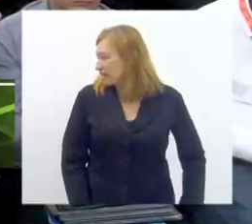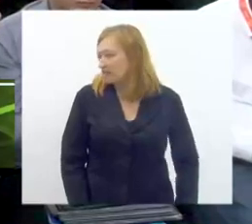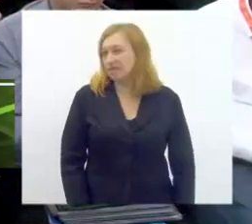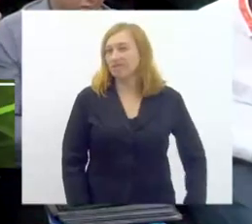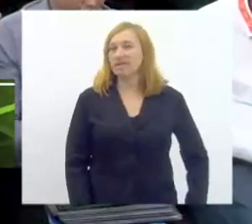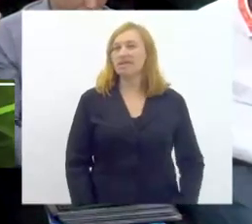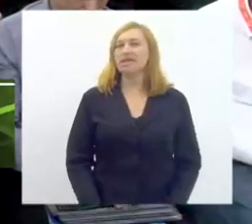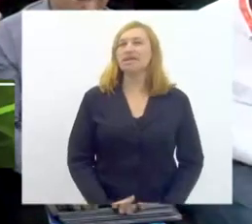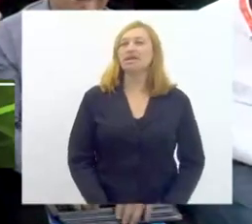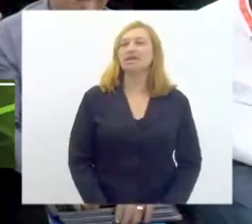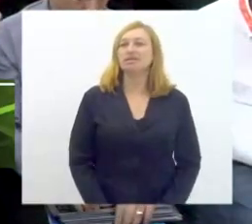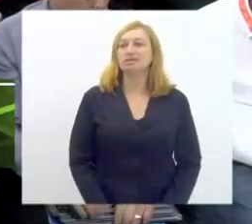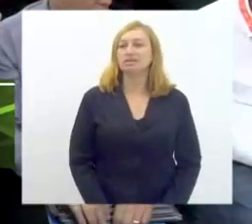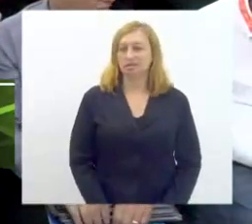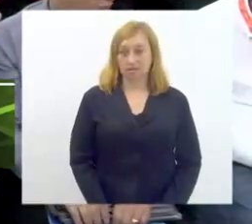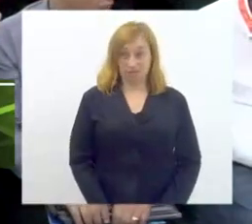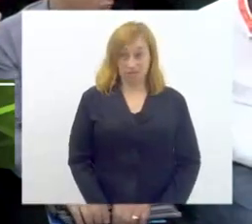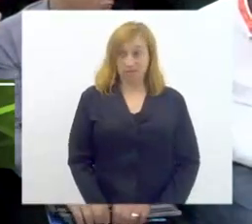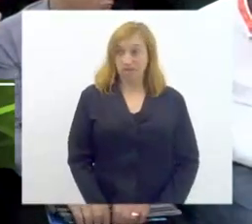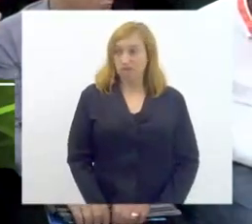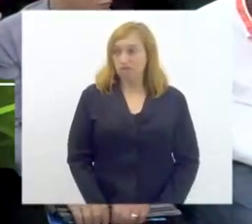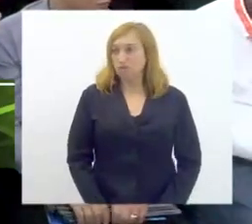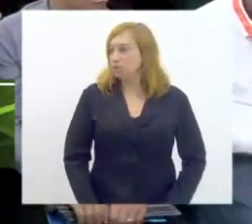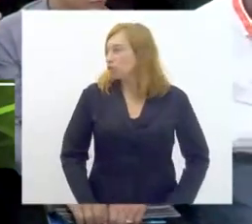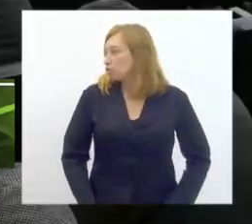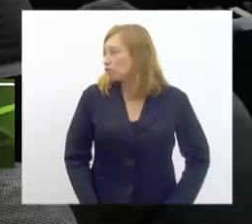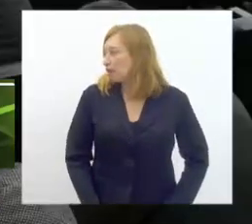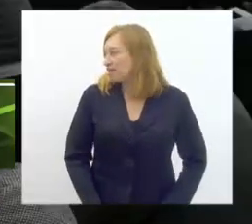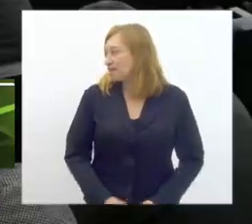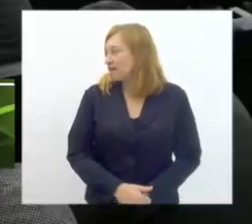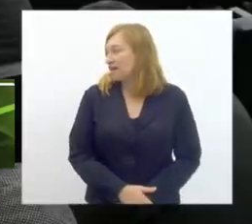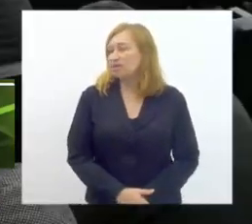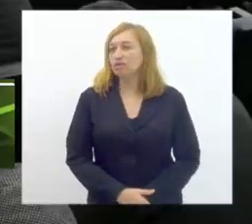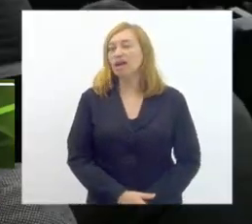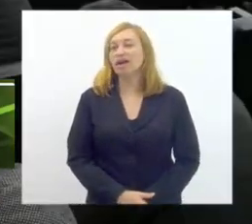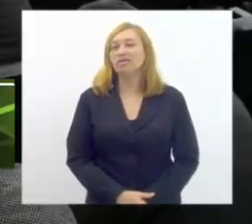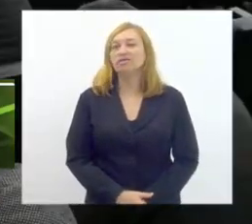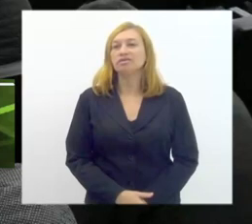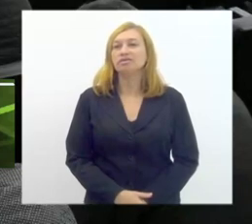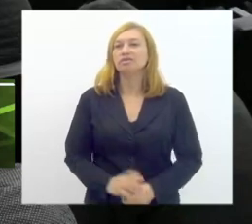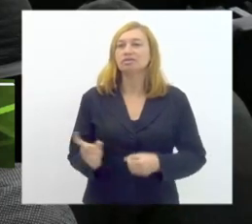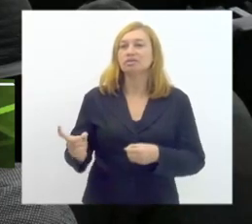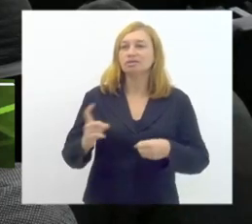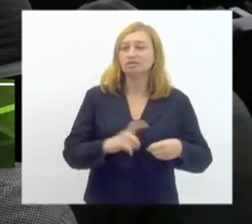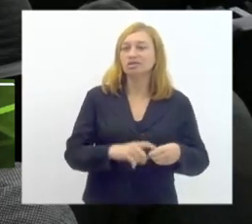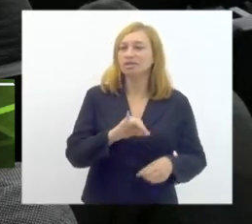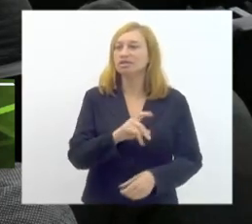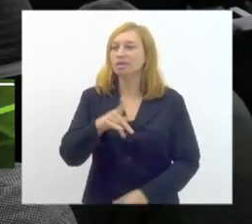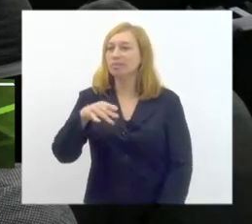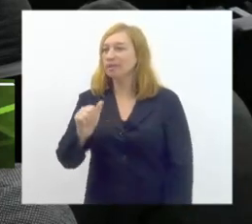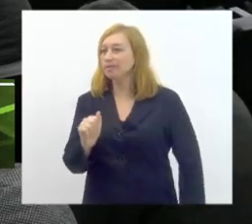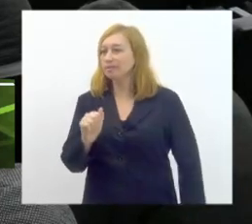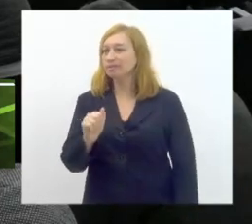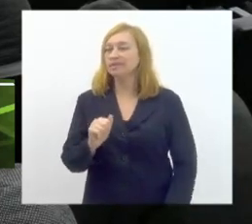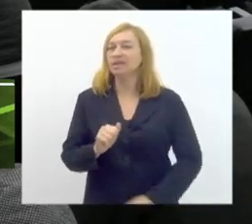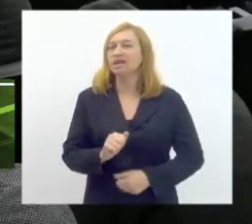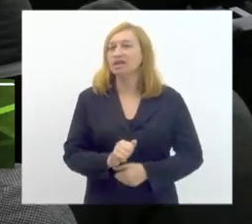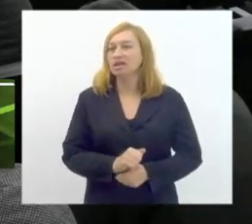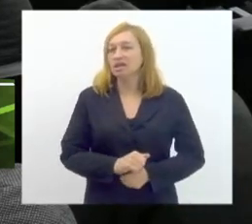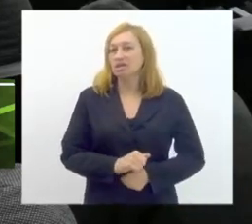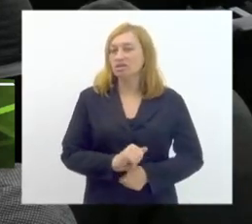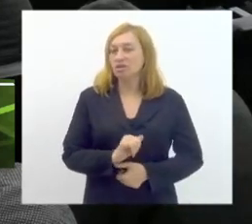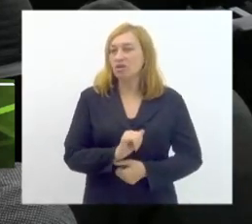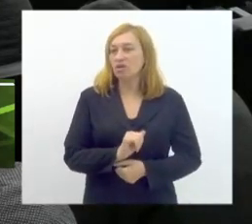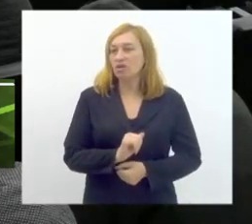Na sequência, com a palavra, o representante do presidente do consórcio Sismepa, do Médio Paraíba, o